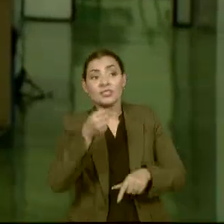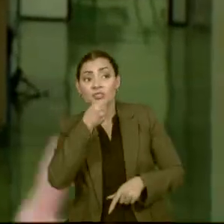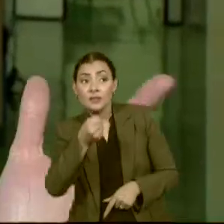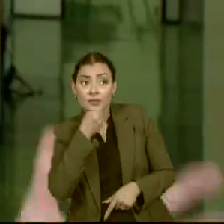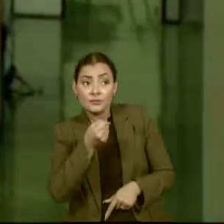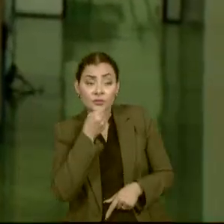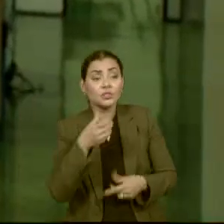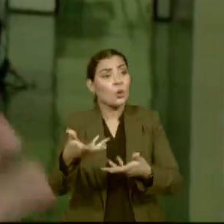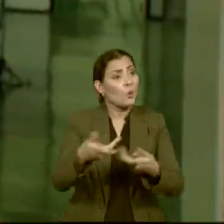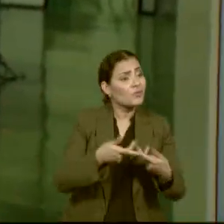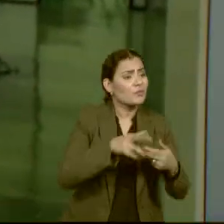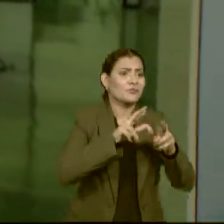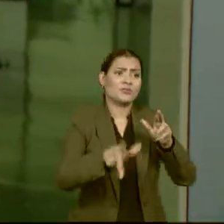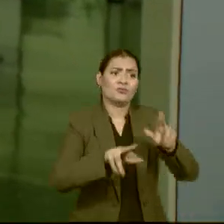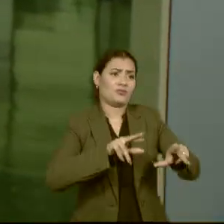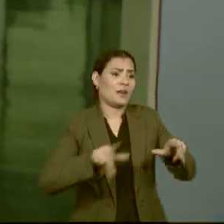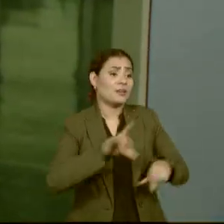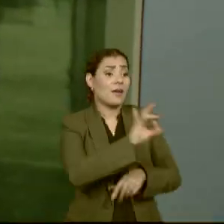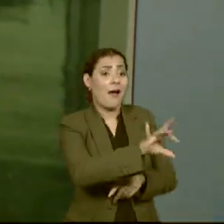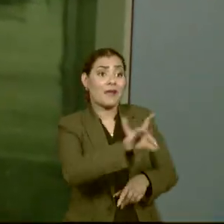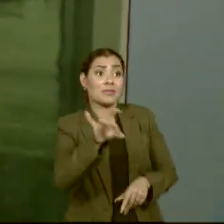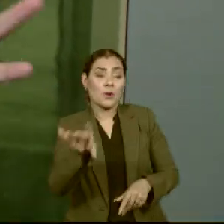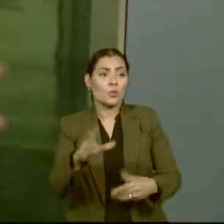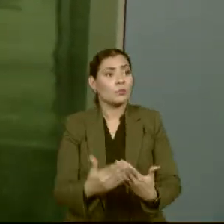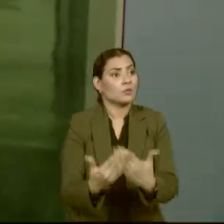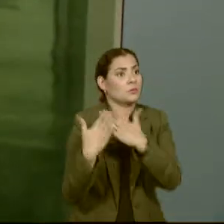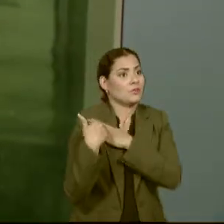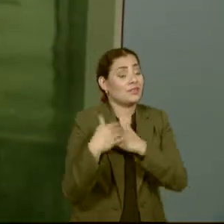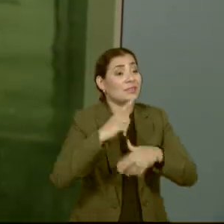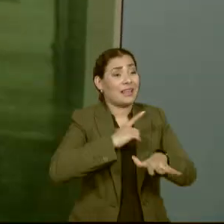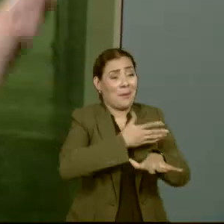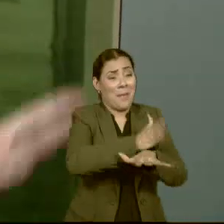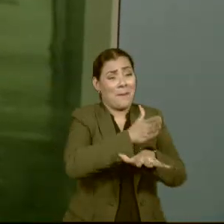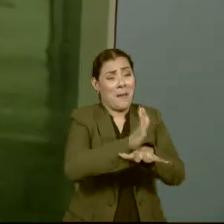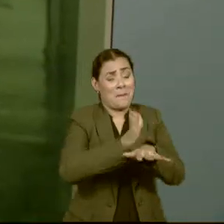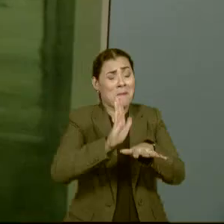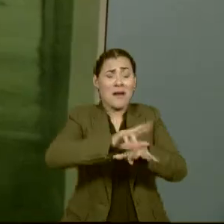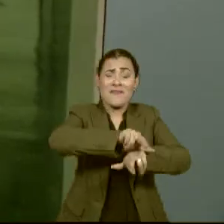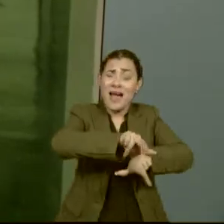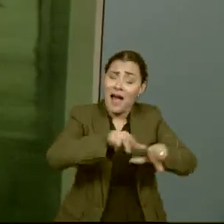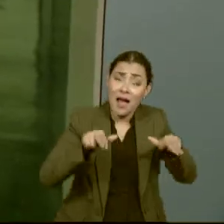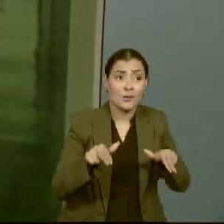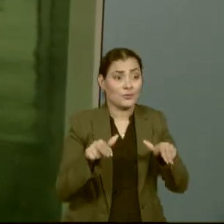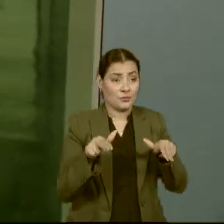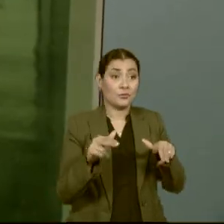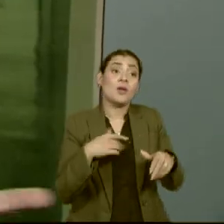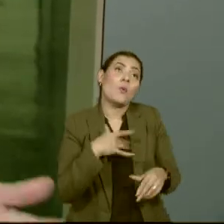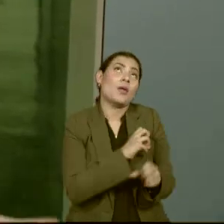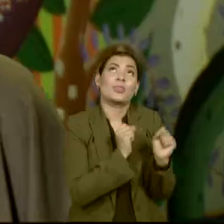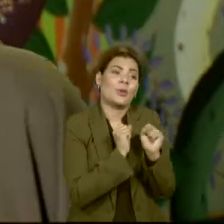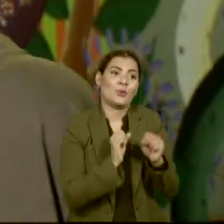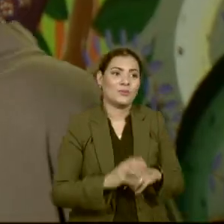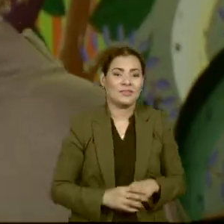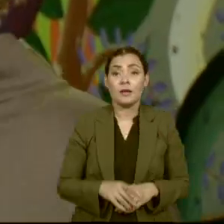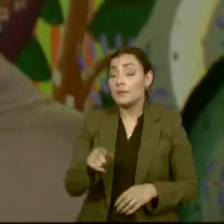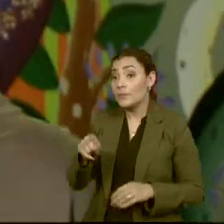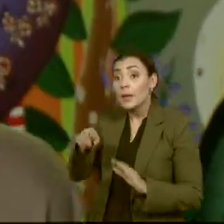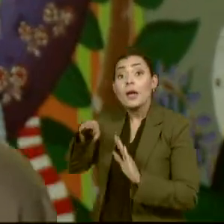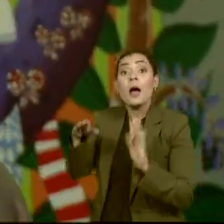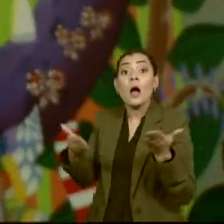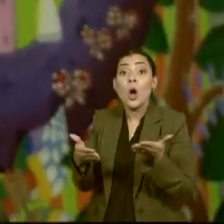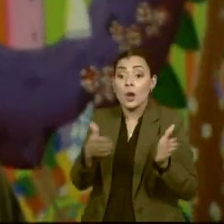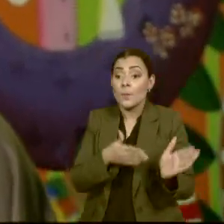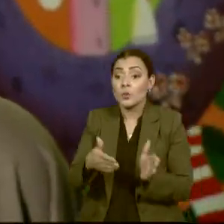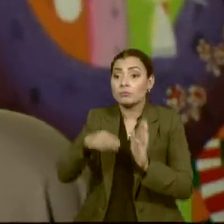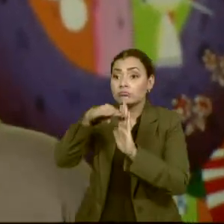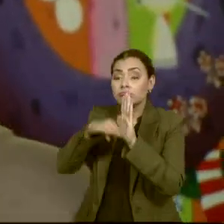entrevistas e convidados. Então cada um é um leque imenso. E assim, eu adoro. E daqui da produção, a